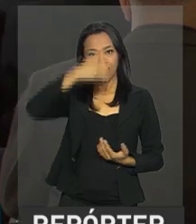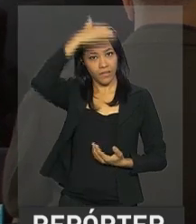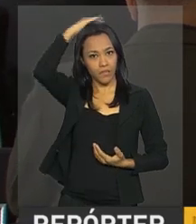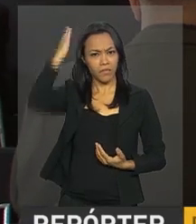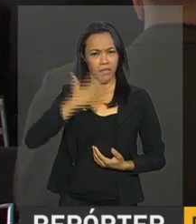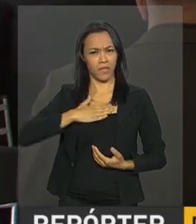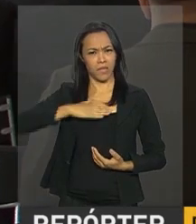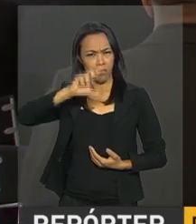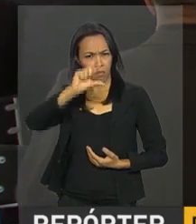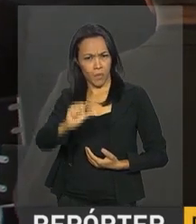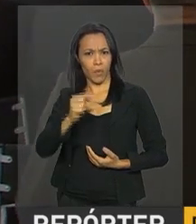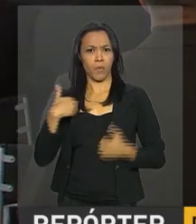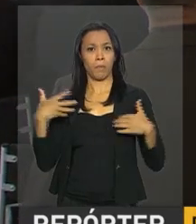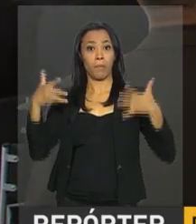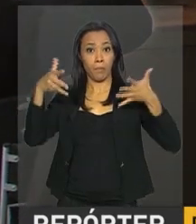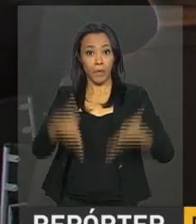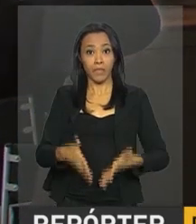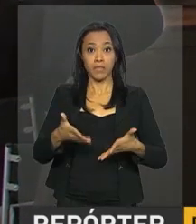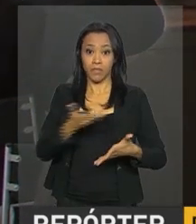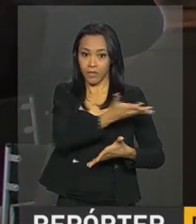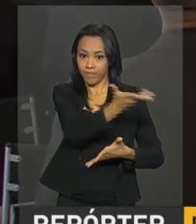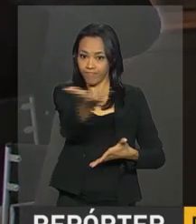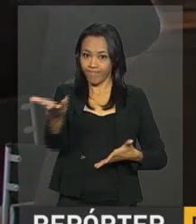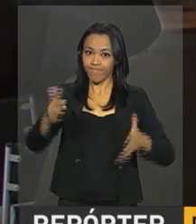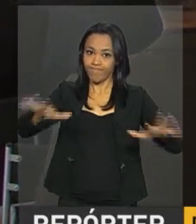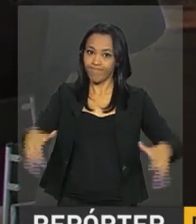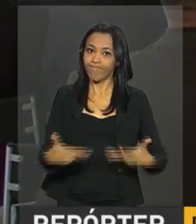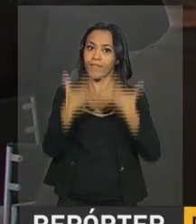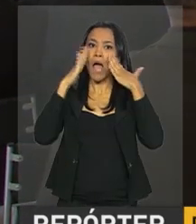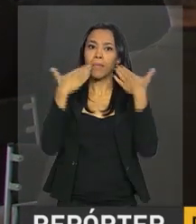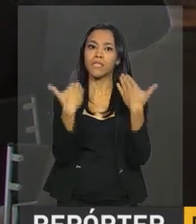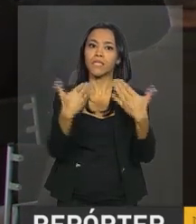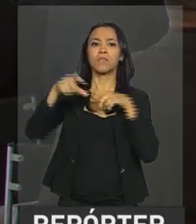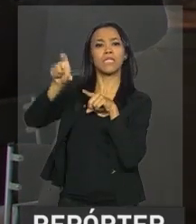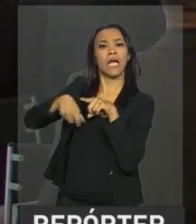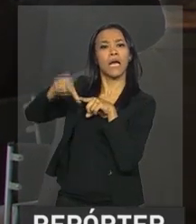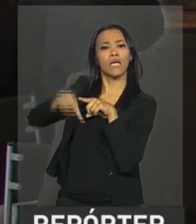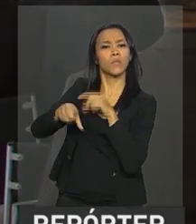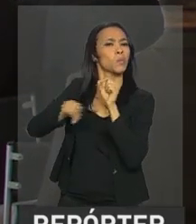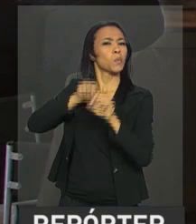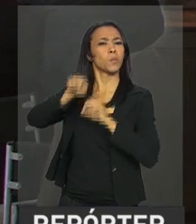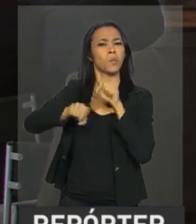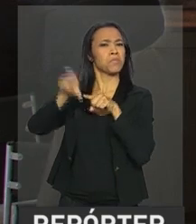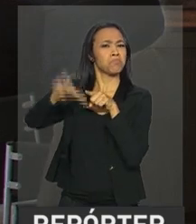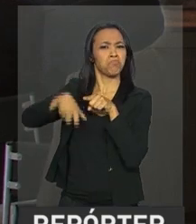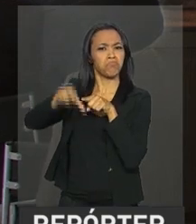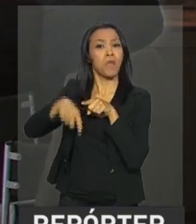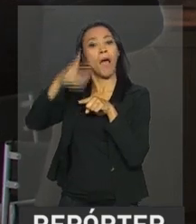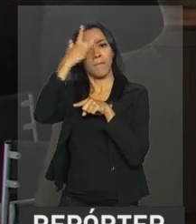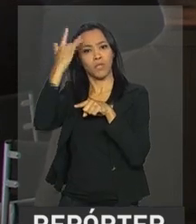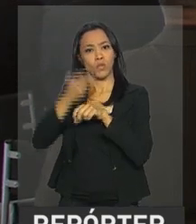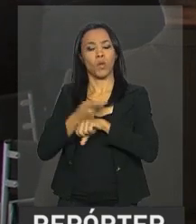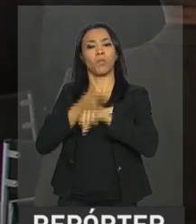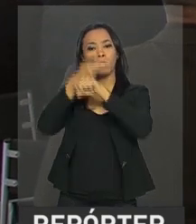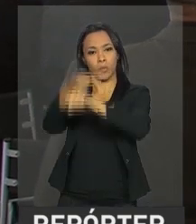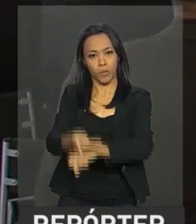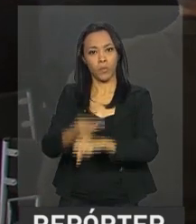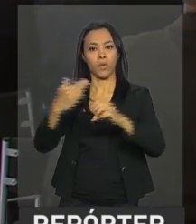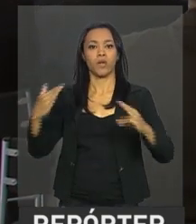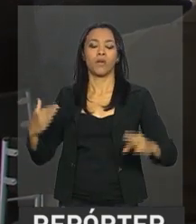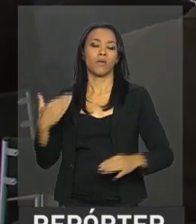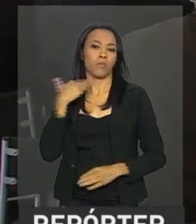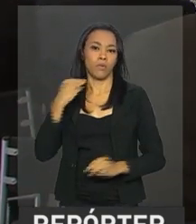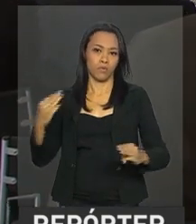participa daqui a pouco da cerimônia de apresentação desse novo cartão ConstruCard. Esse cartão, ele funciona assim. A pessoa vai até uma agência da